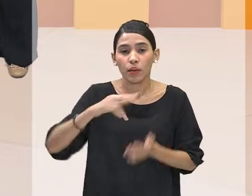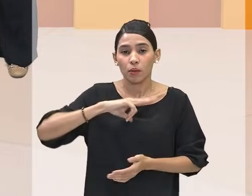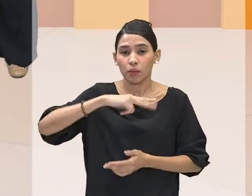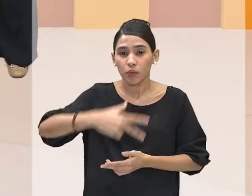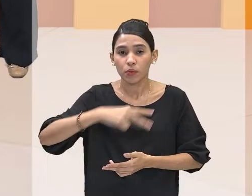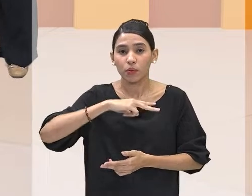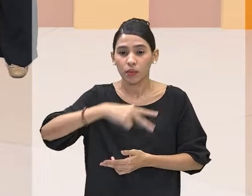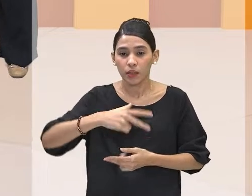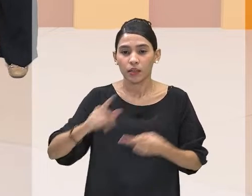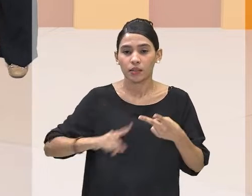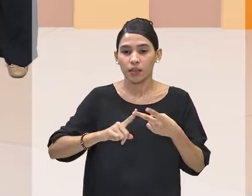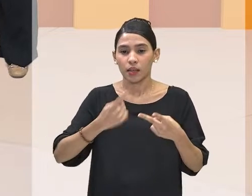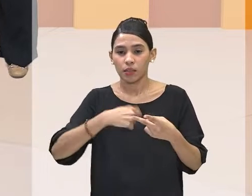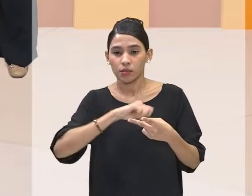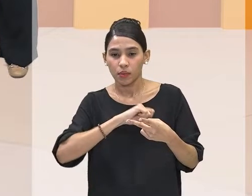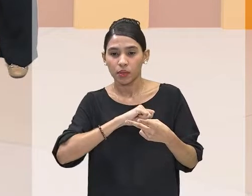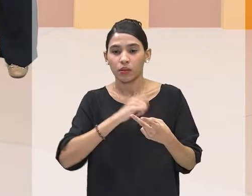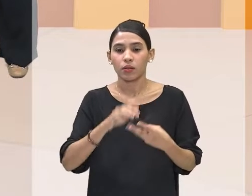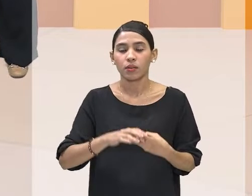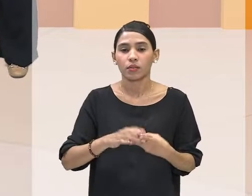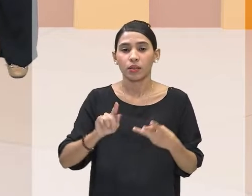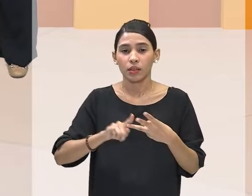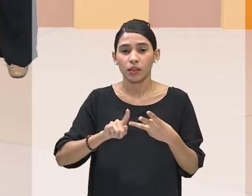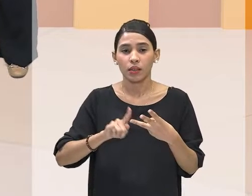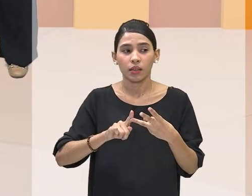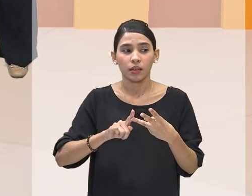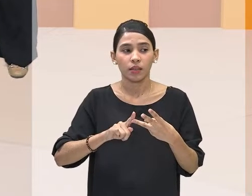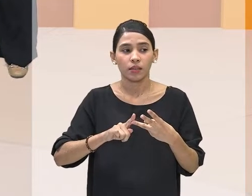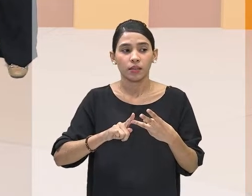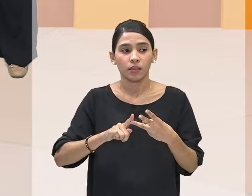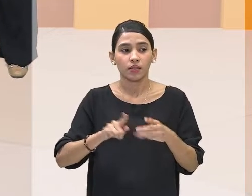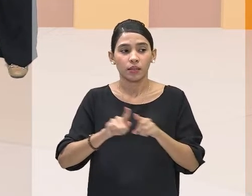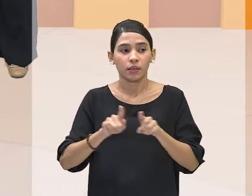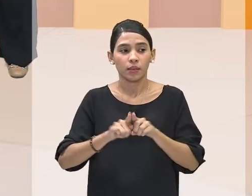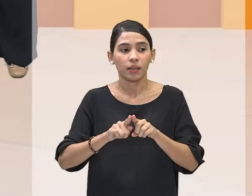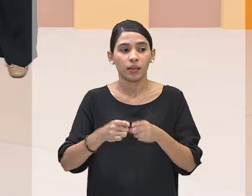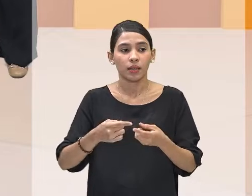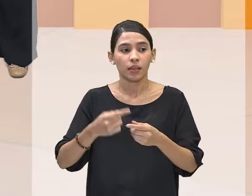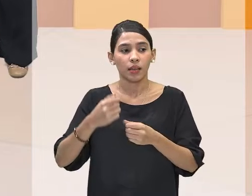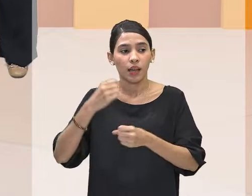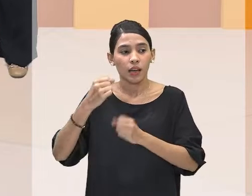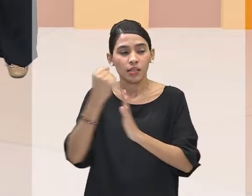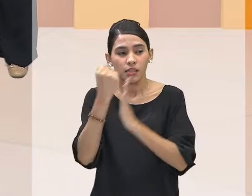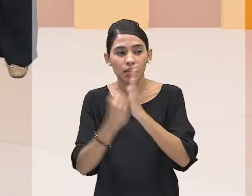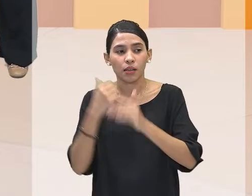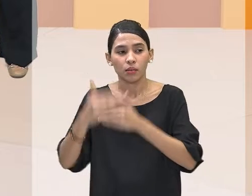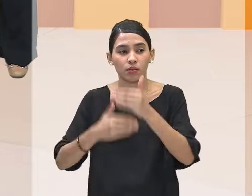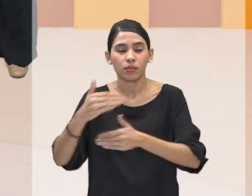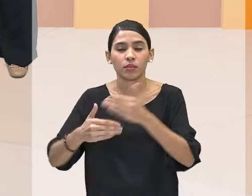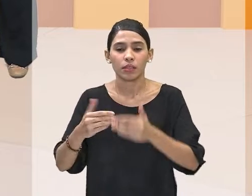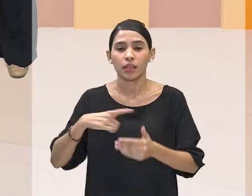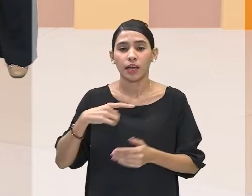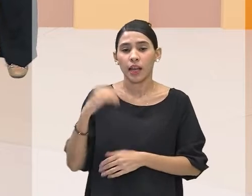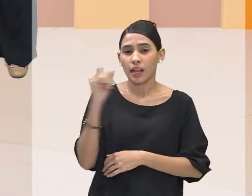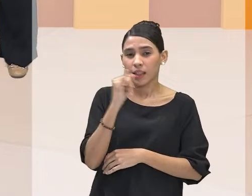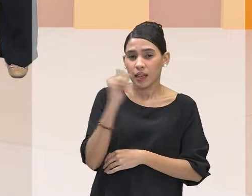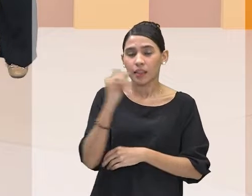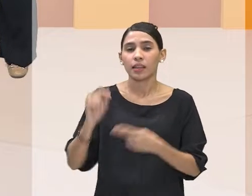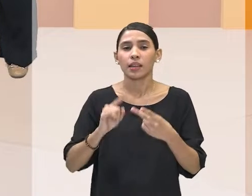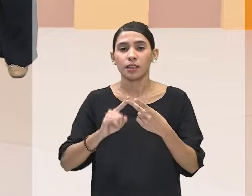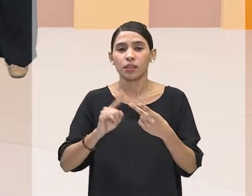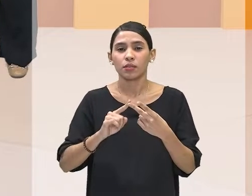portugueses, espanhóis, holandeses e franceses. Mais tarde, com os séculos passando, a gente tem italianos,